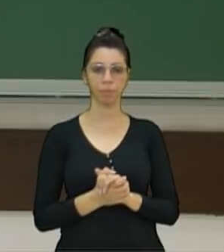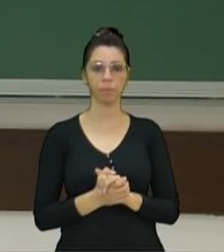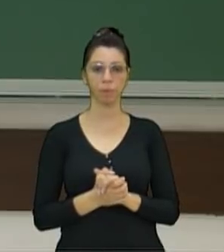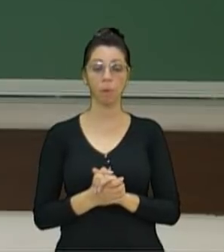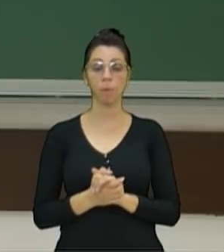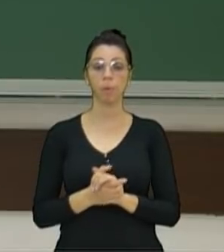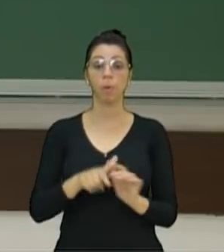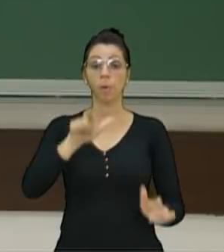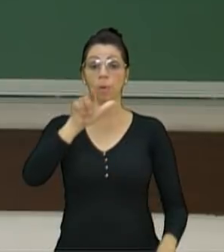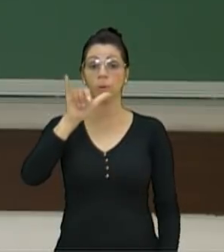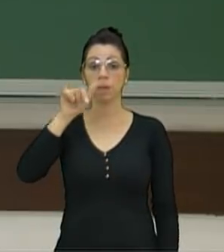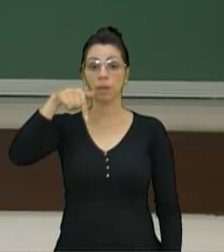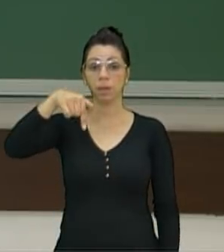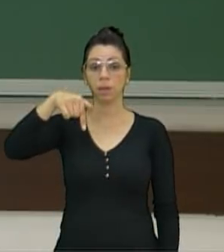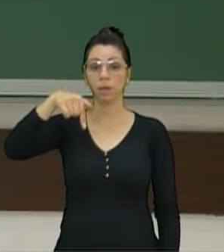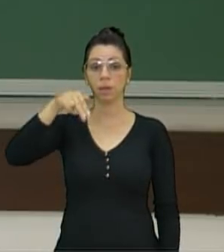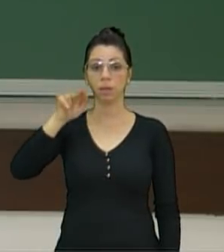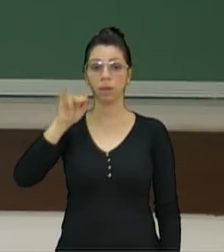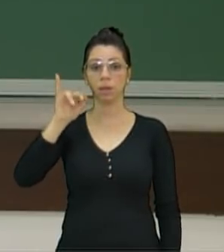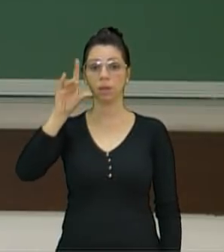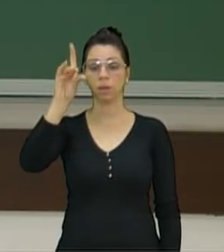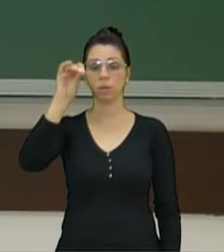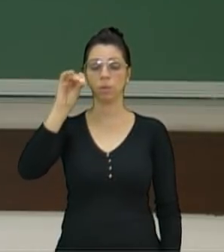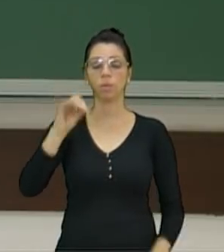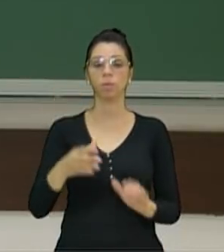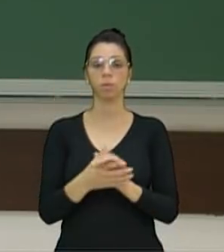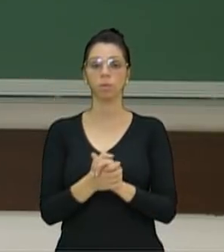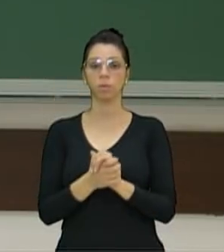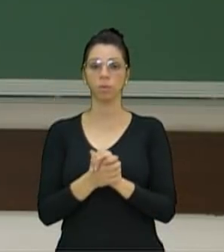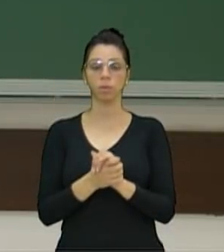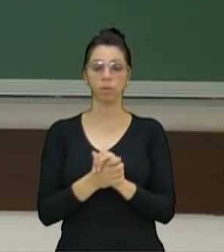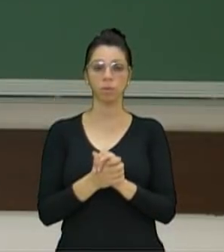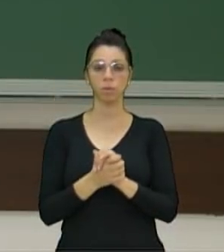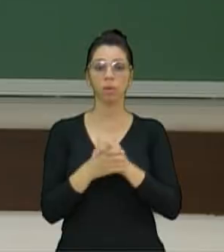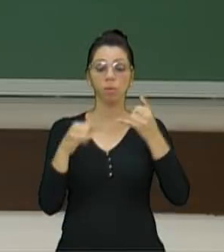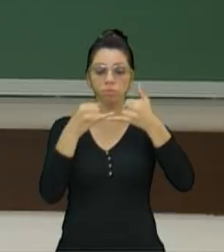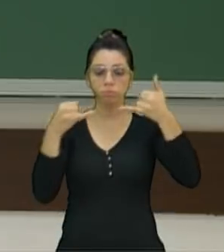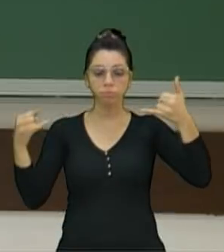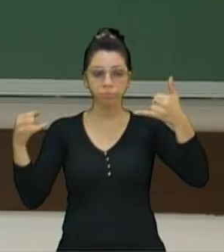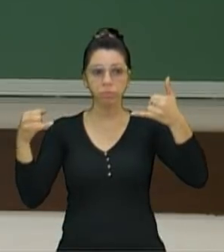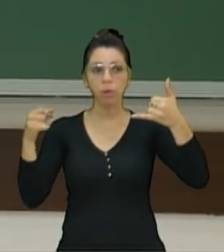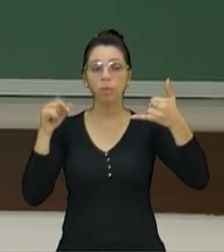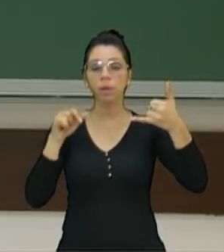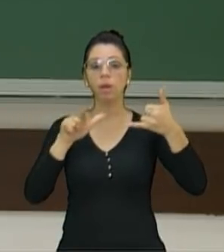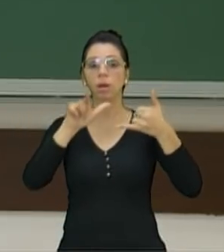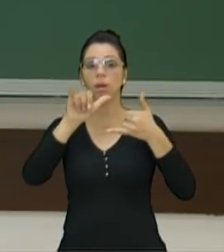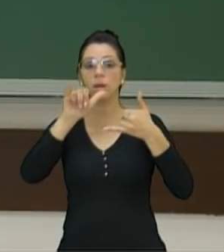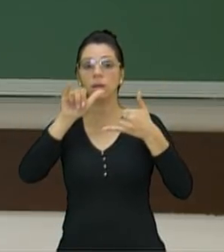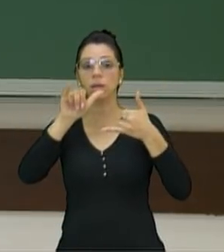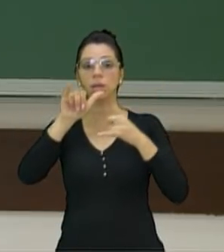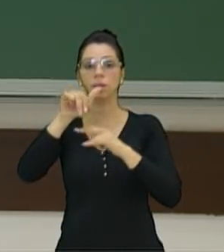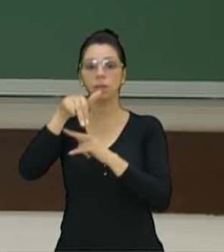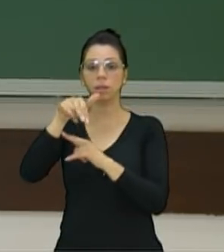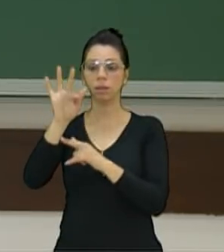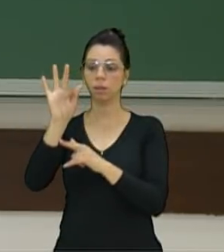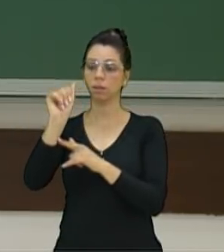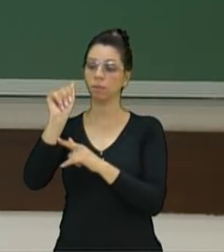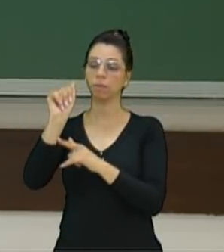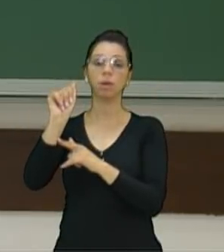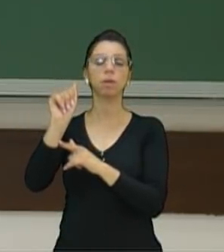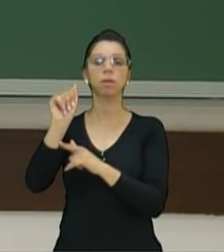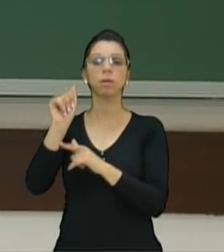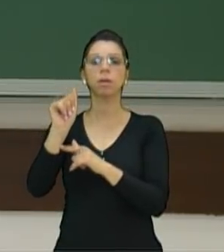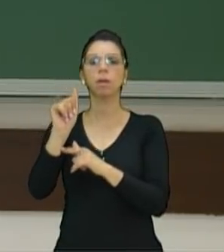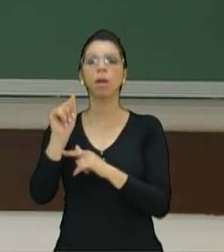circula dentro dos vasos linfáticos é denominado linfa, tá? A linfa, ela é um líquido de cor